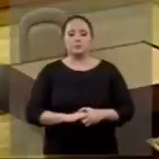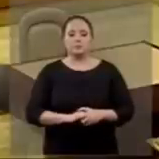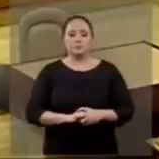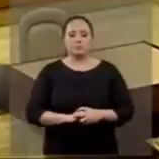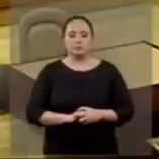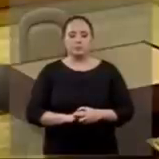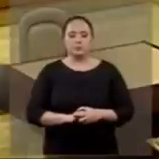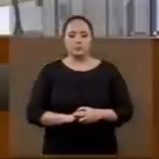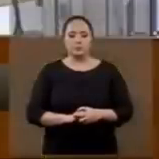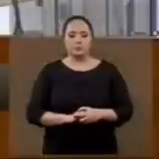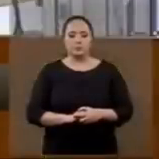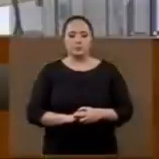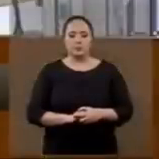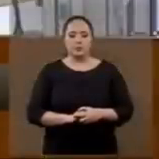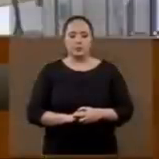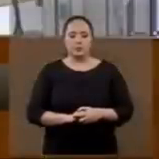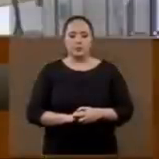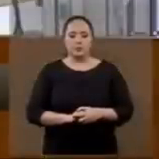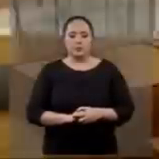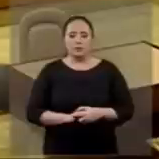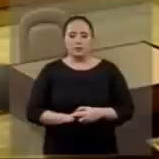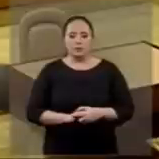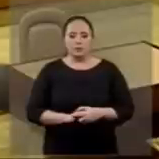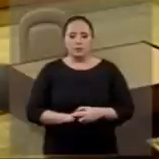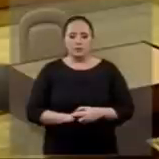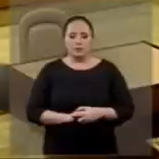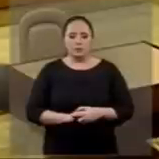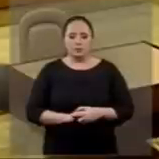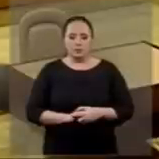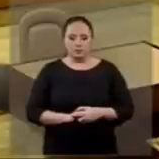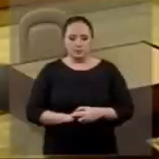E nós temos uma outra dúvida. Pois não, ministro.